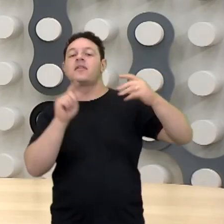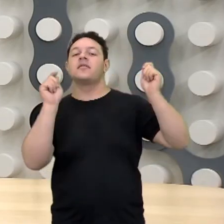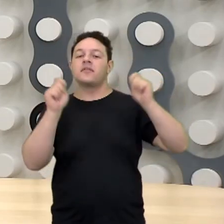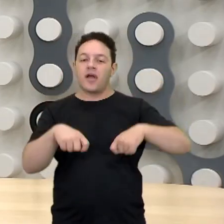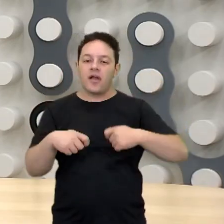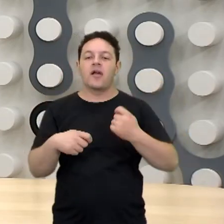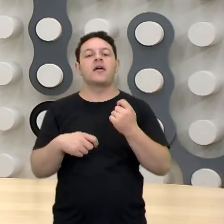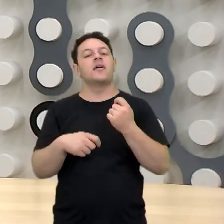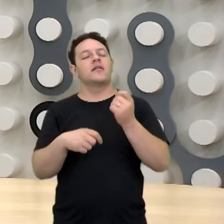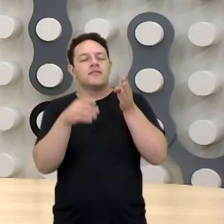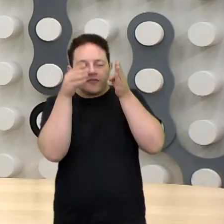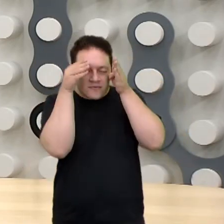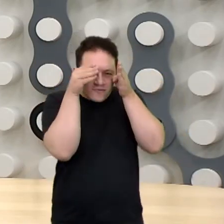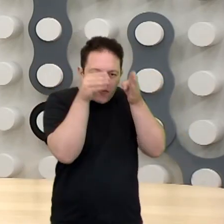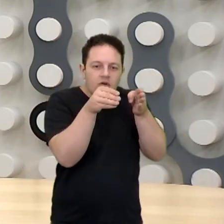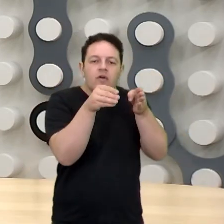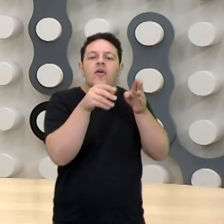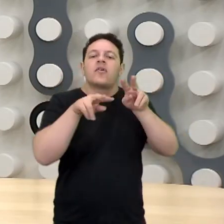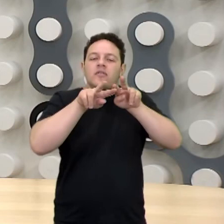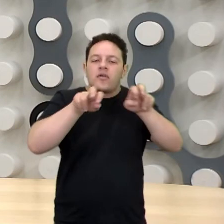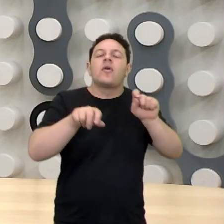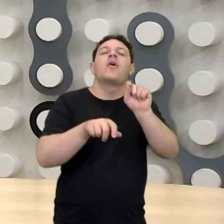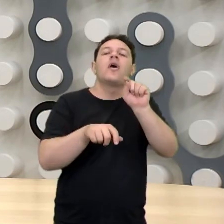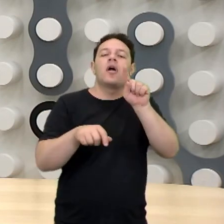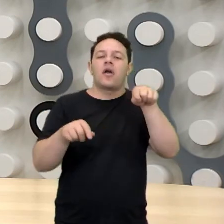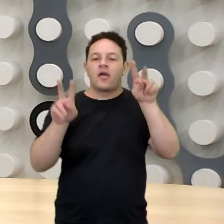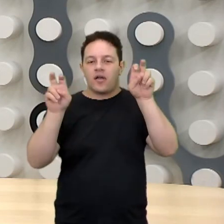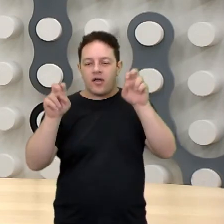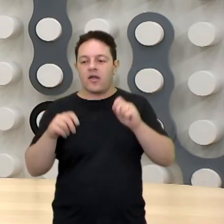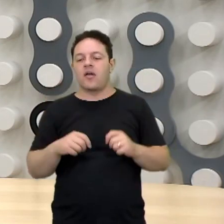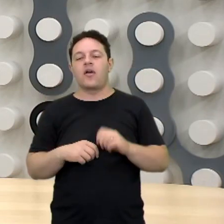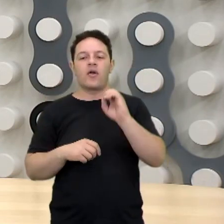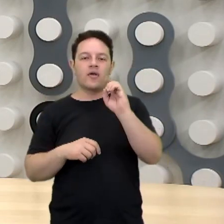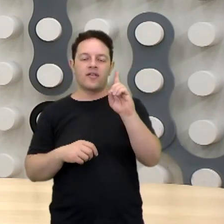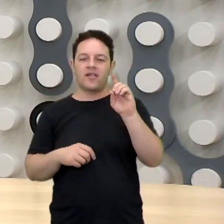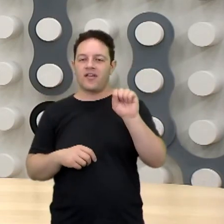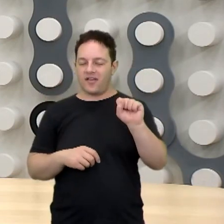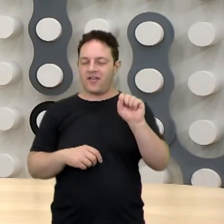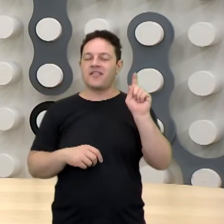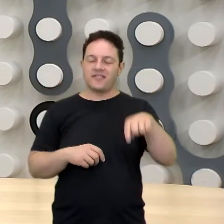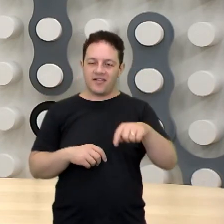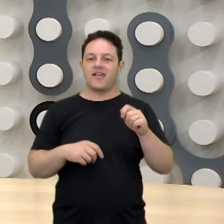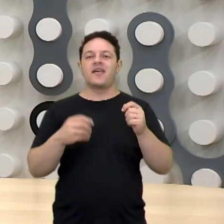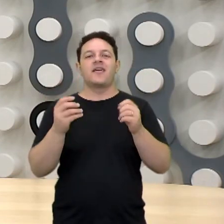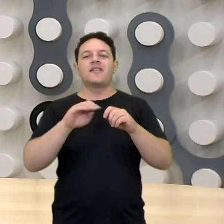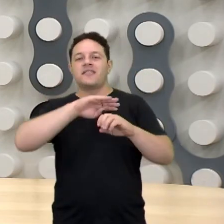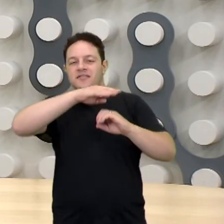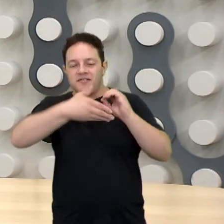uma ênfase, uma olhada aí no ODS, né, que é o Objetivo do Desenvolvimento